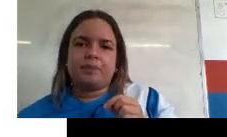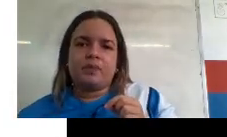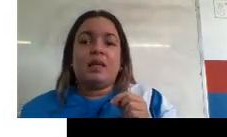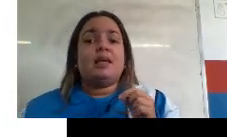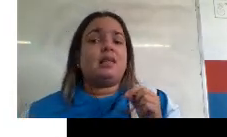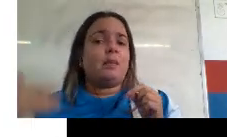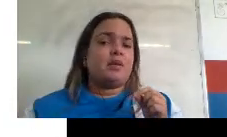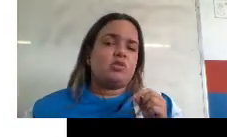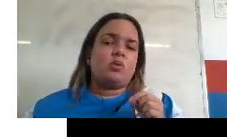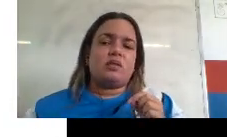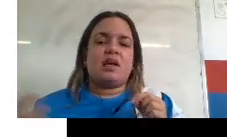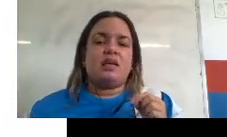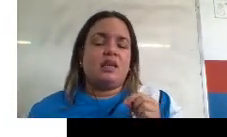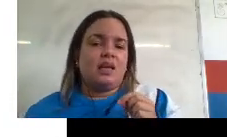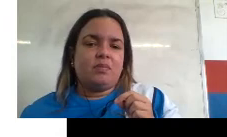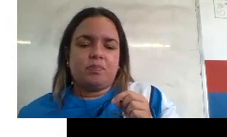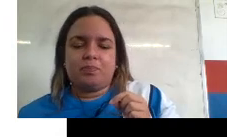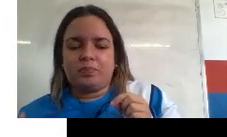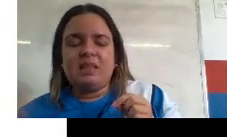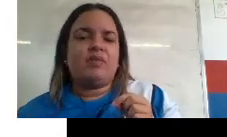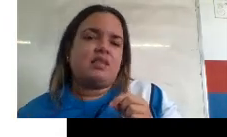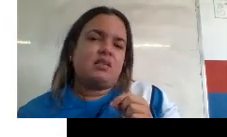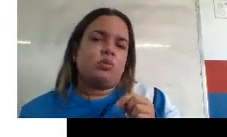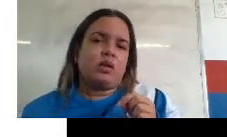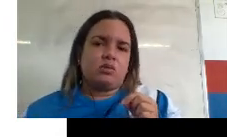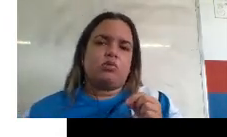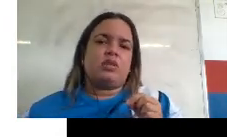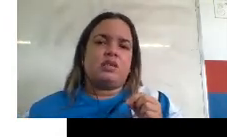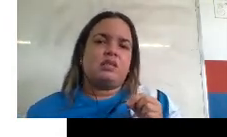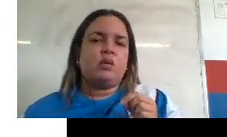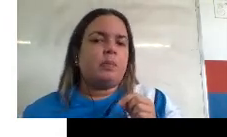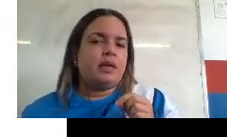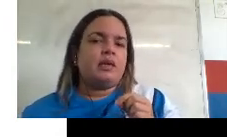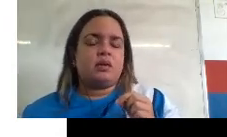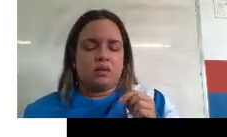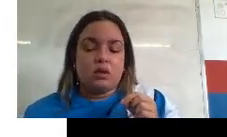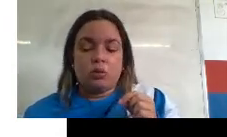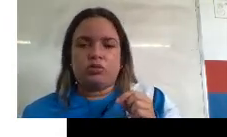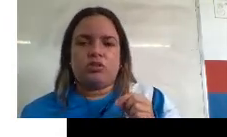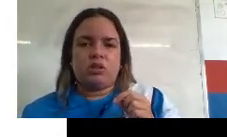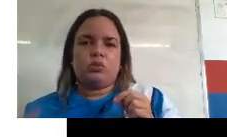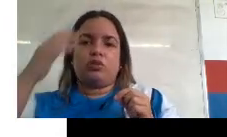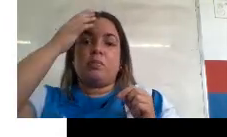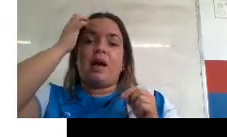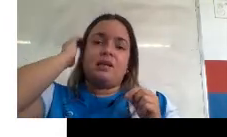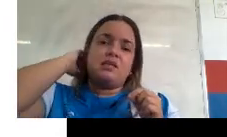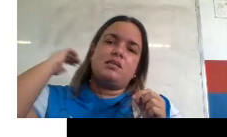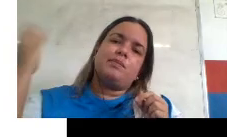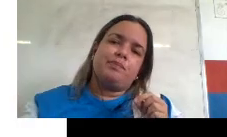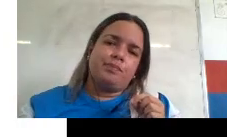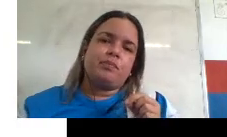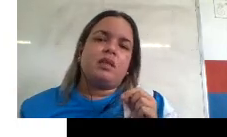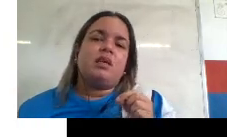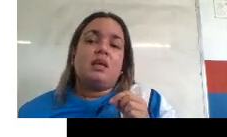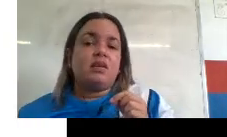vaga. Tem pessoas aí em diversas situações, né, que são bem constrangedoras, mas,